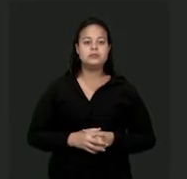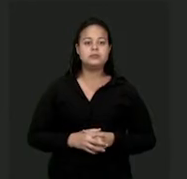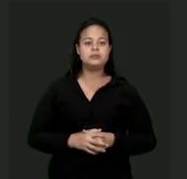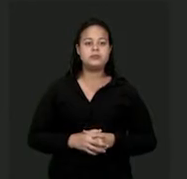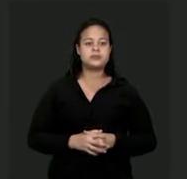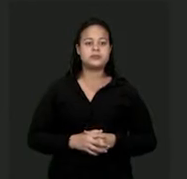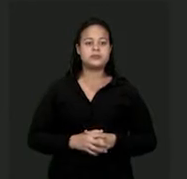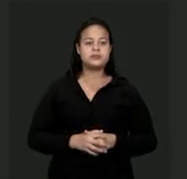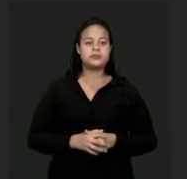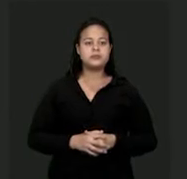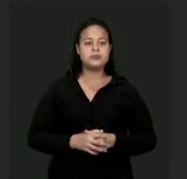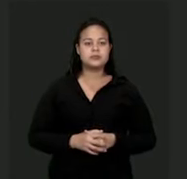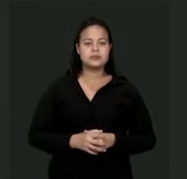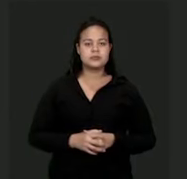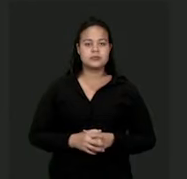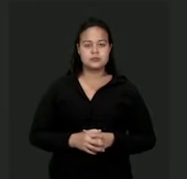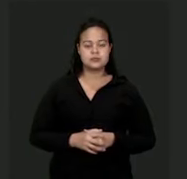e pela